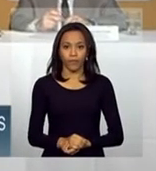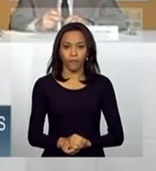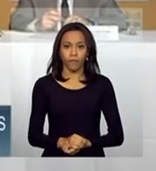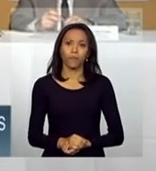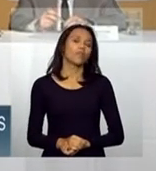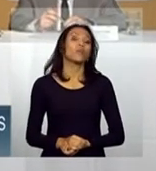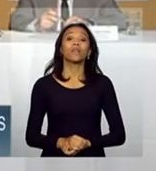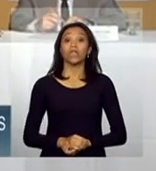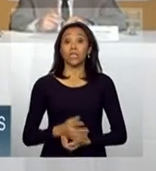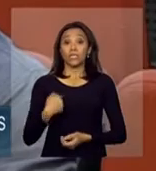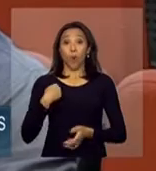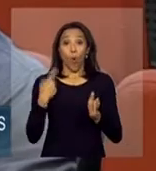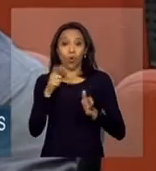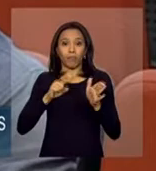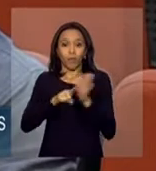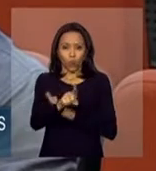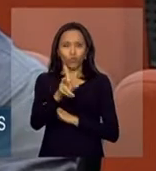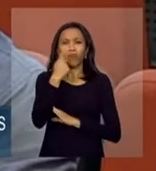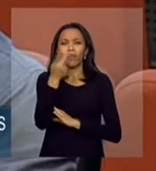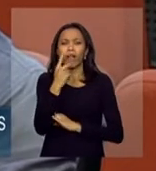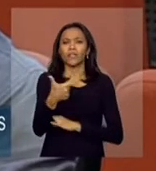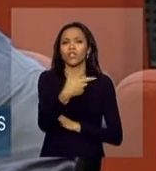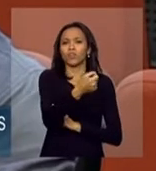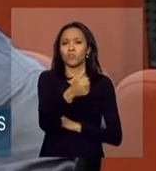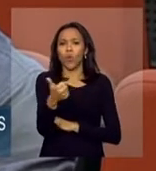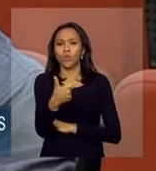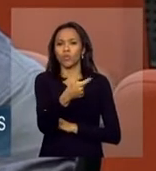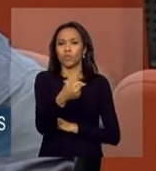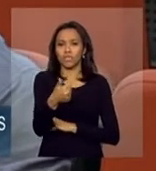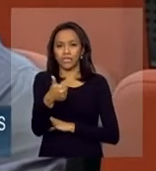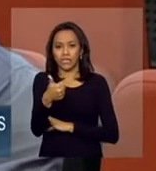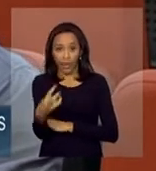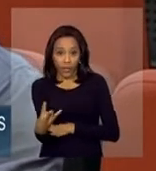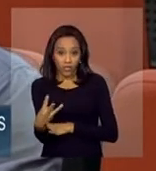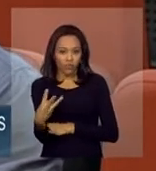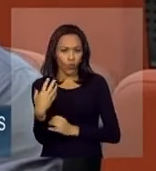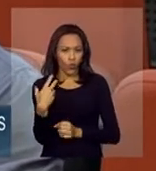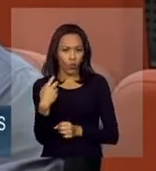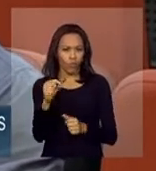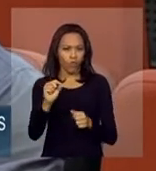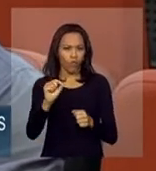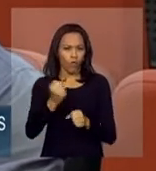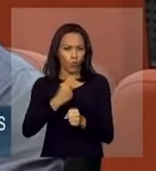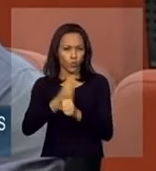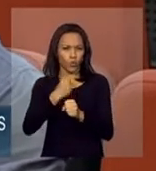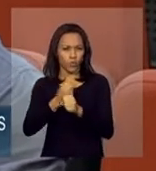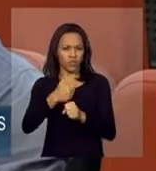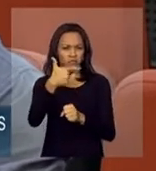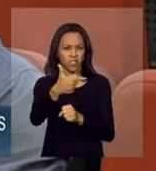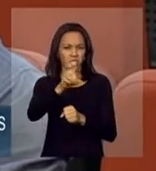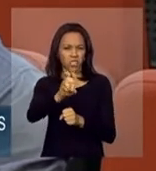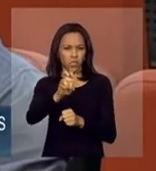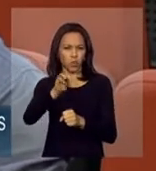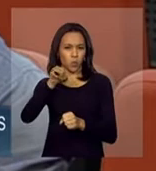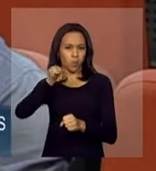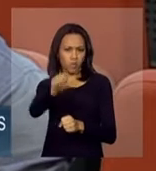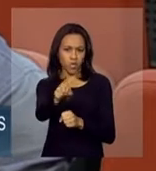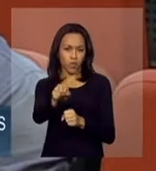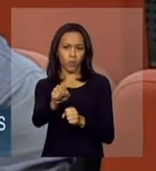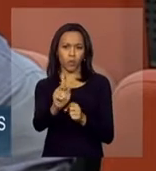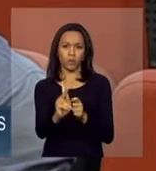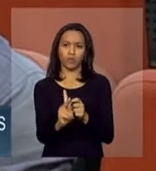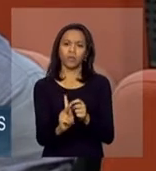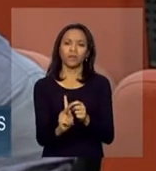Foi falado que entre 2011 e 2013 foram construídos, acho que são 25 mil quilômetros, né, de rede. Então,